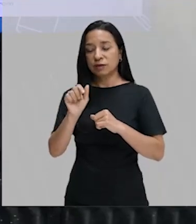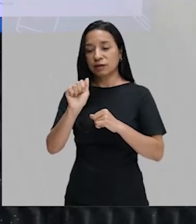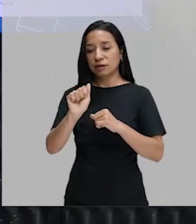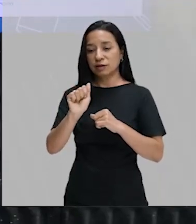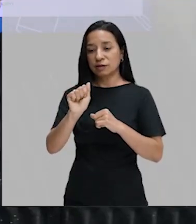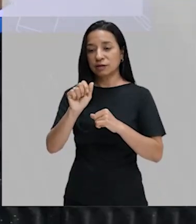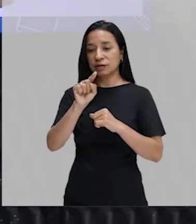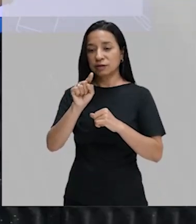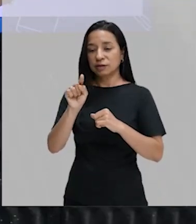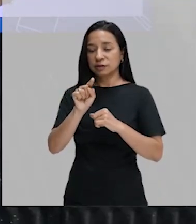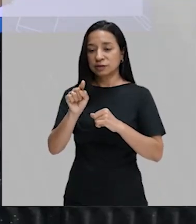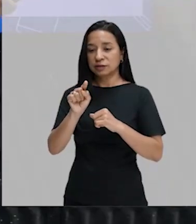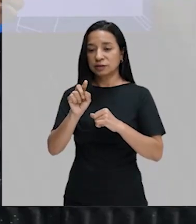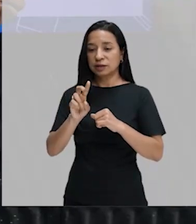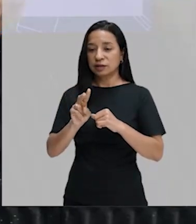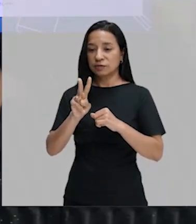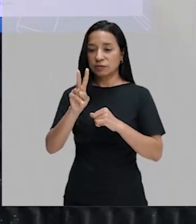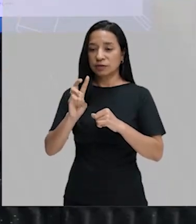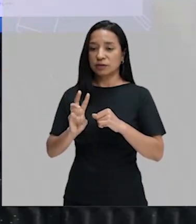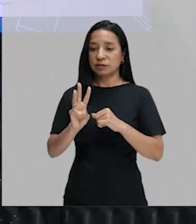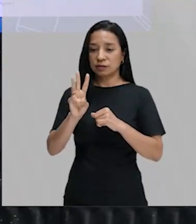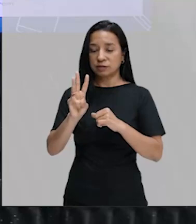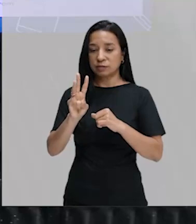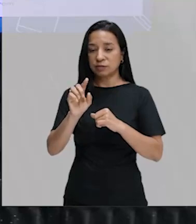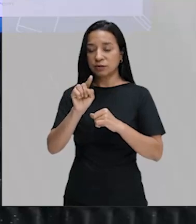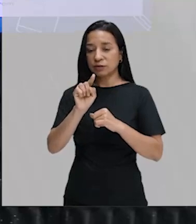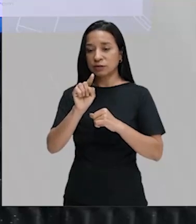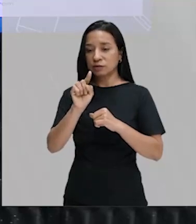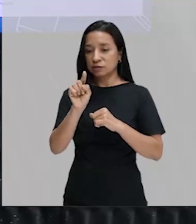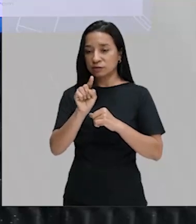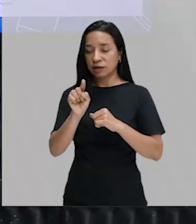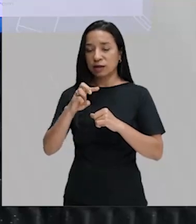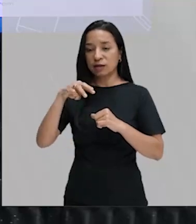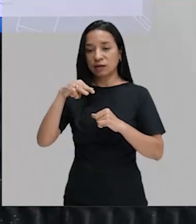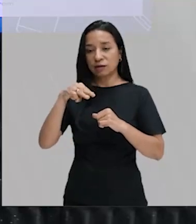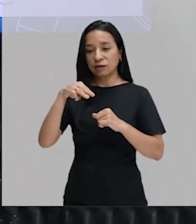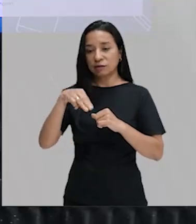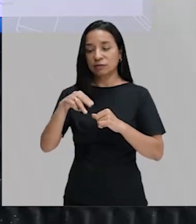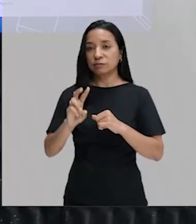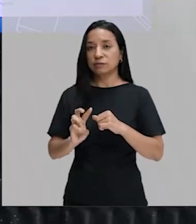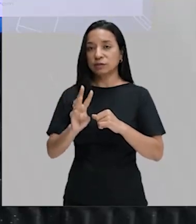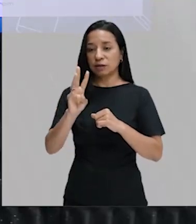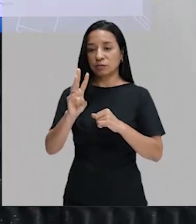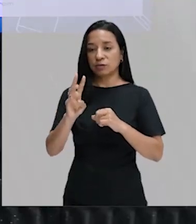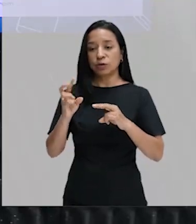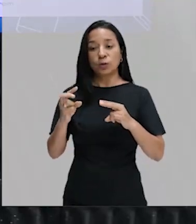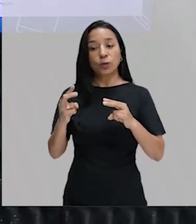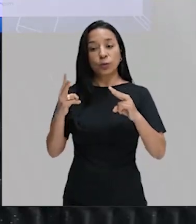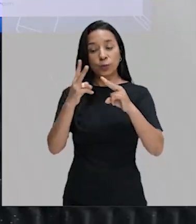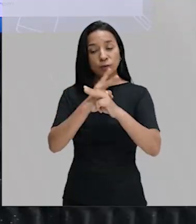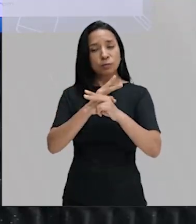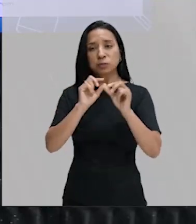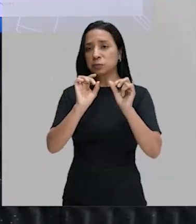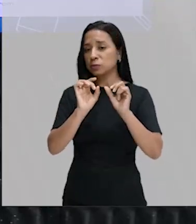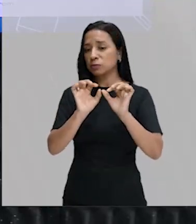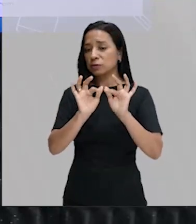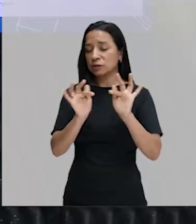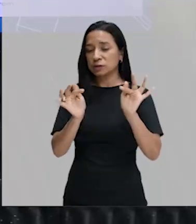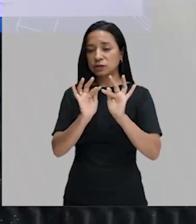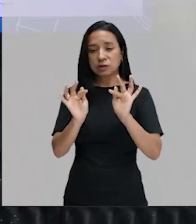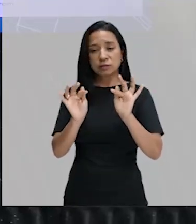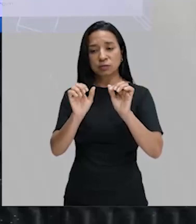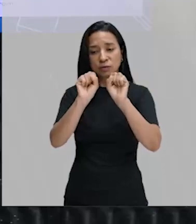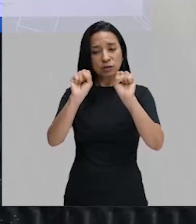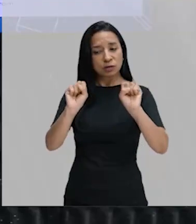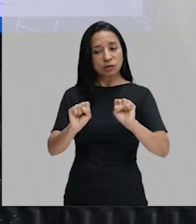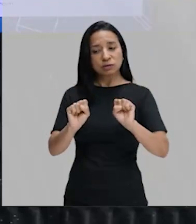ZVW e ZMW. Esse cruzamento é simples, a gente pode fazer, eu já ensinei para vocês, né? É o mesmo sistema